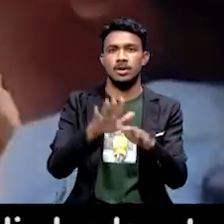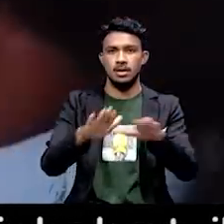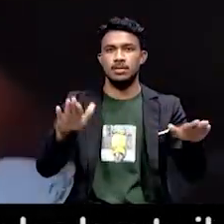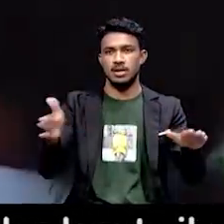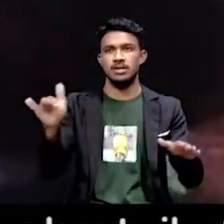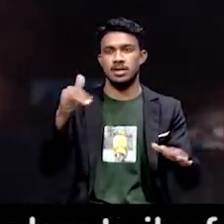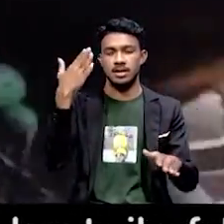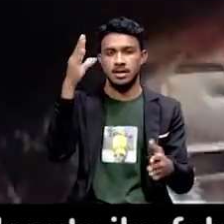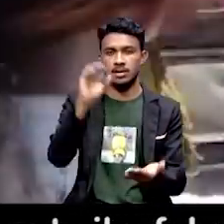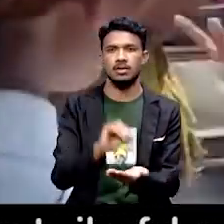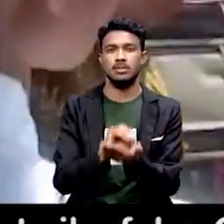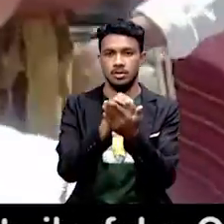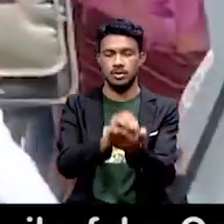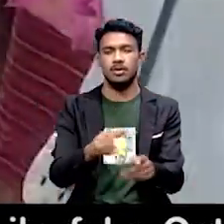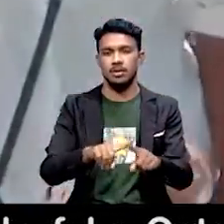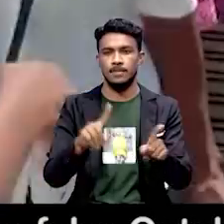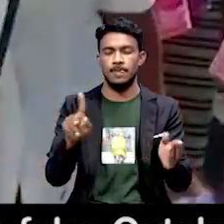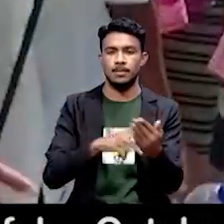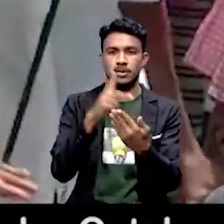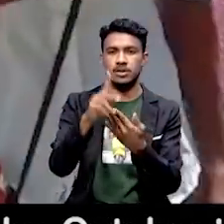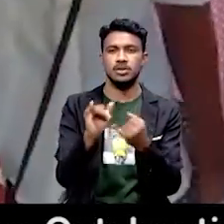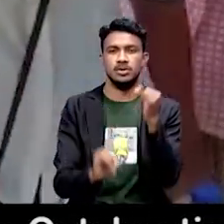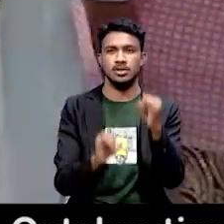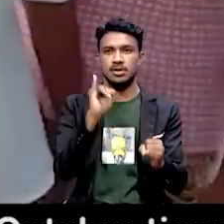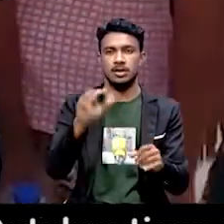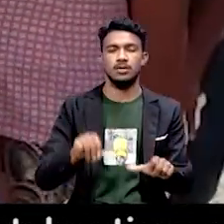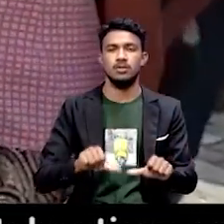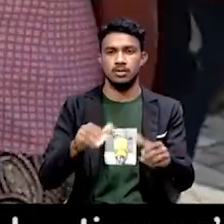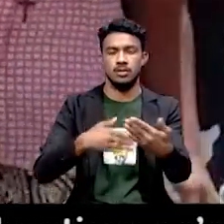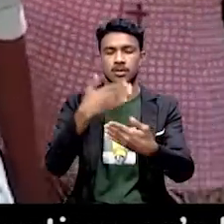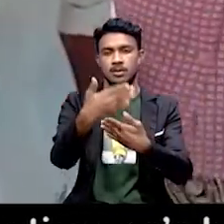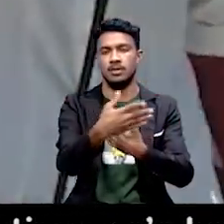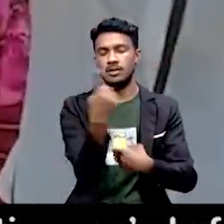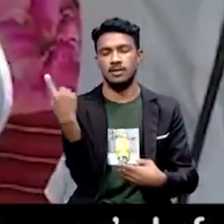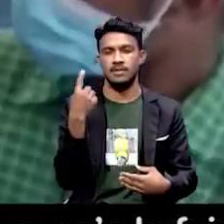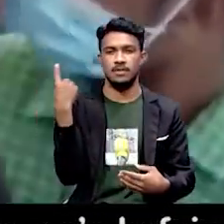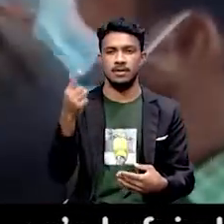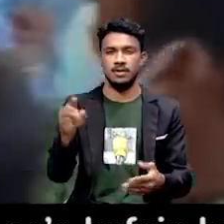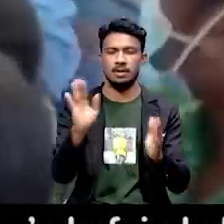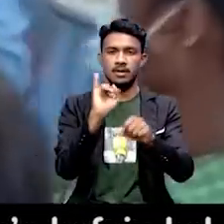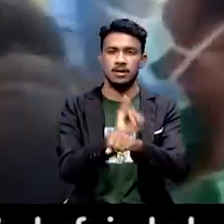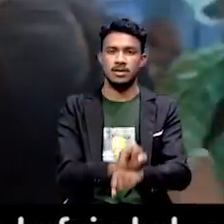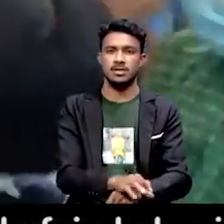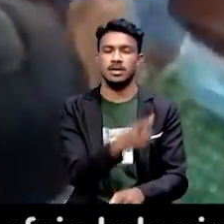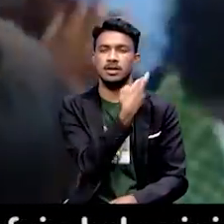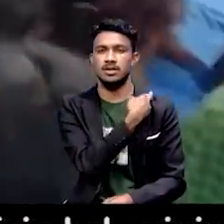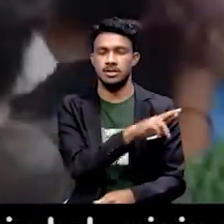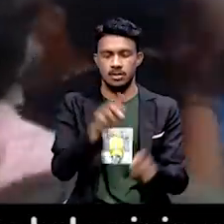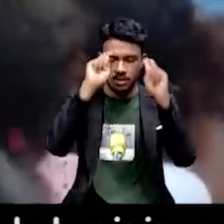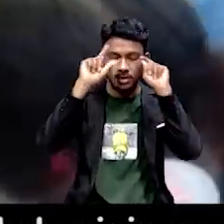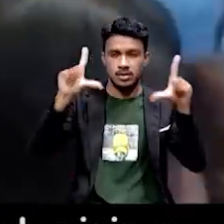ia topohonis maske prosesu judicial seila ohela. Ba desijang Vatikanu ne Igreja Katolika Timor Leste li husi